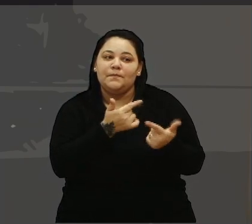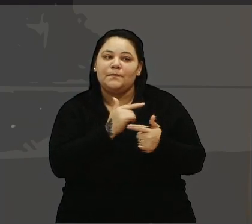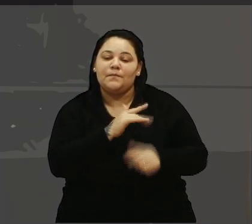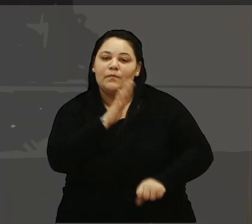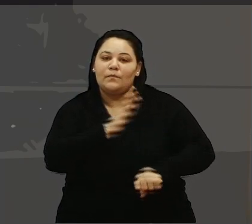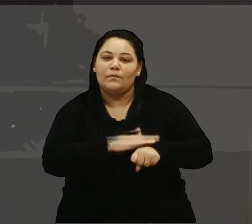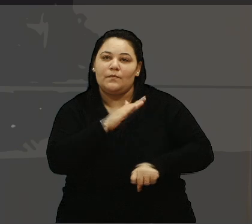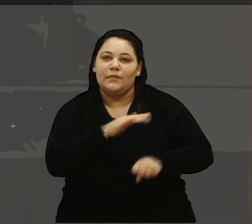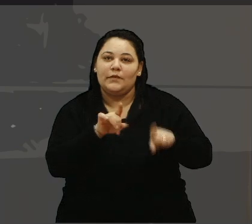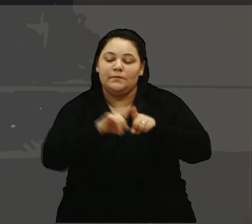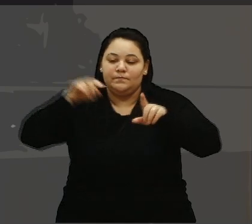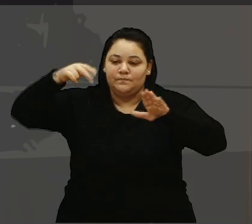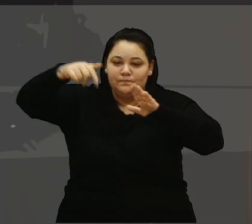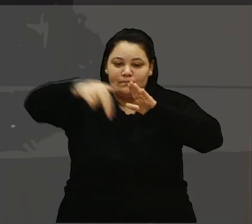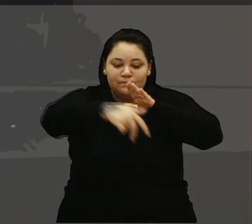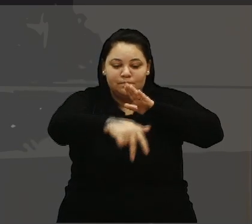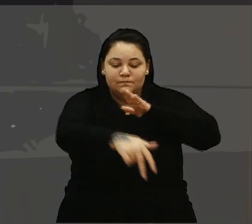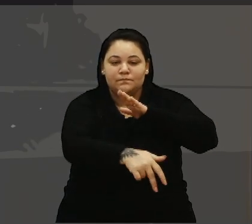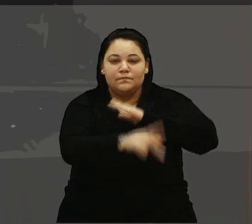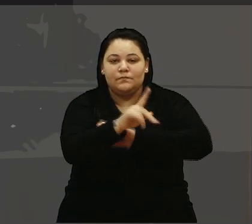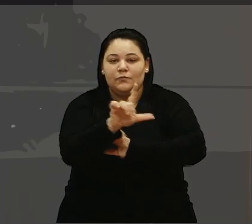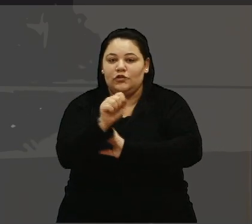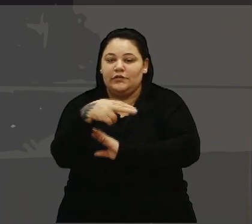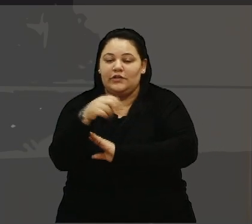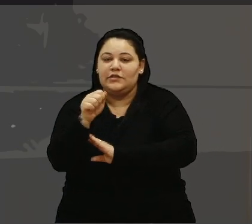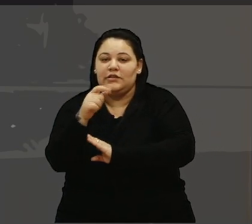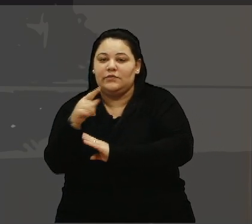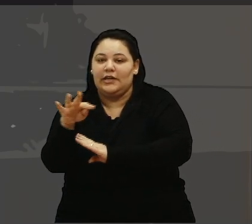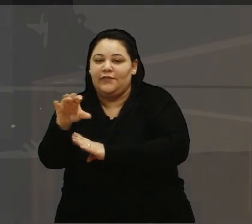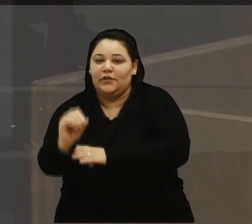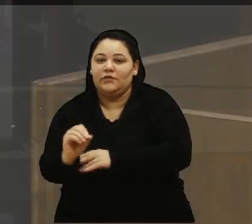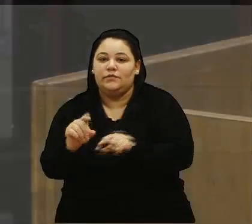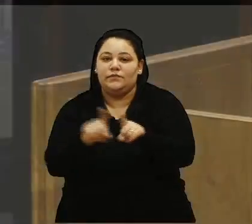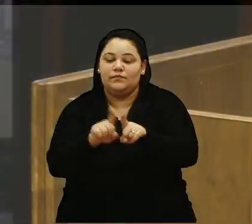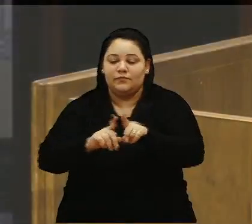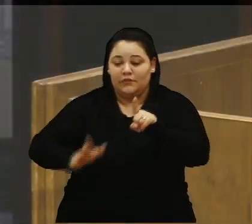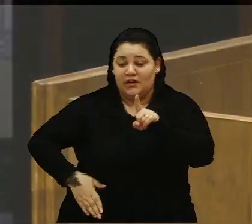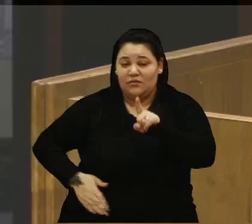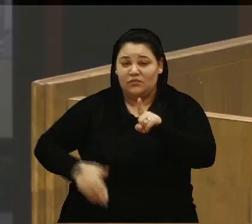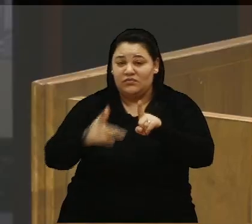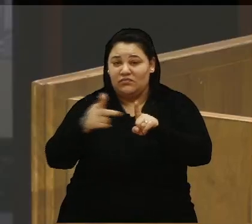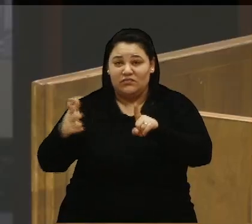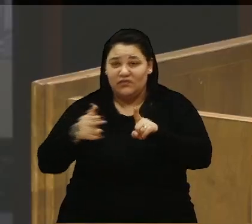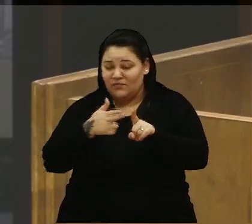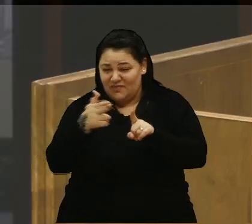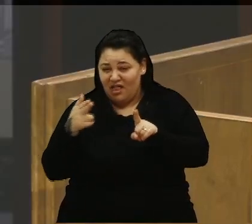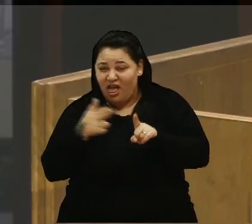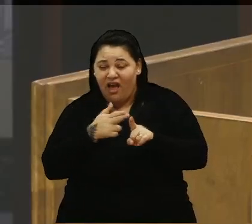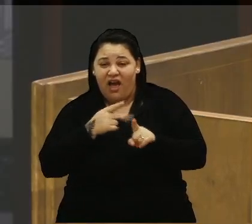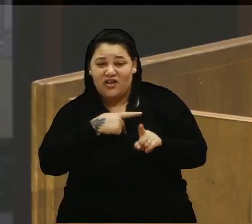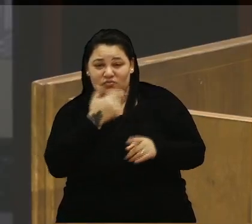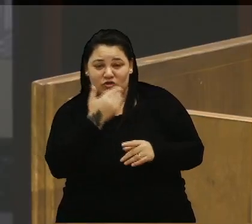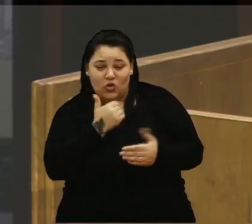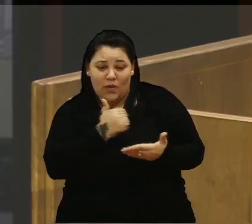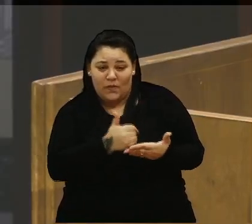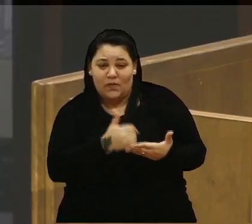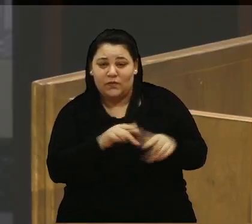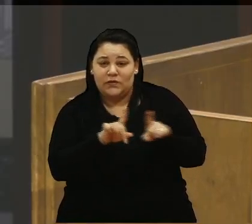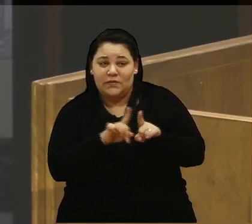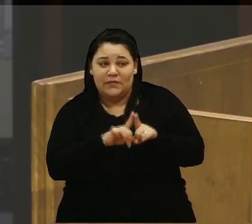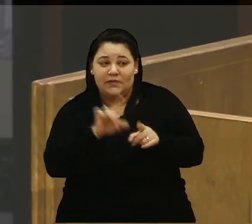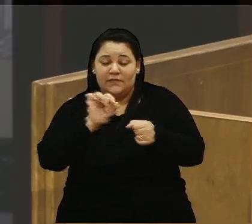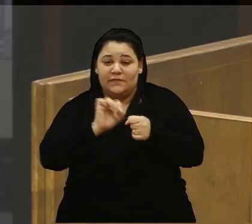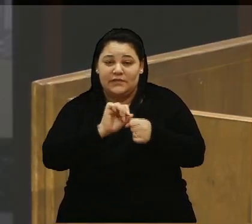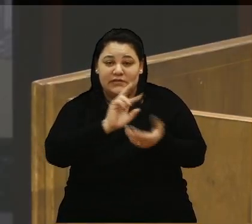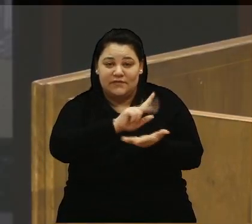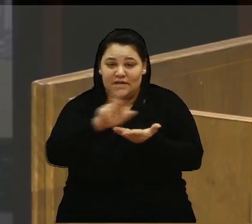na escadaria que desce do Planalto pra BR, 3 vezes fui lá. Uma vez um vagabundo tava com um Rottweiler, largou pra cima de nós. A gente pediu apoio, a guarda fez várias abordagens